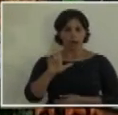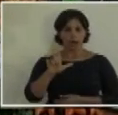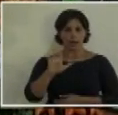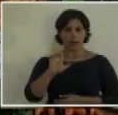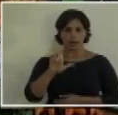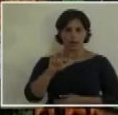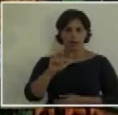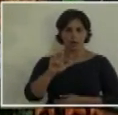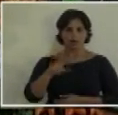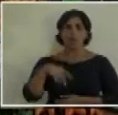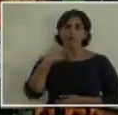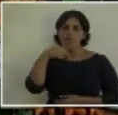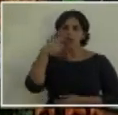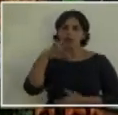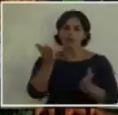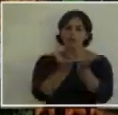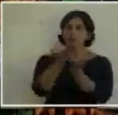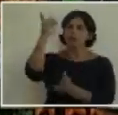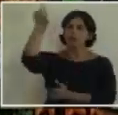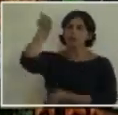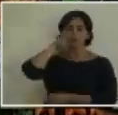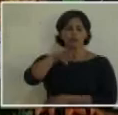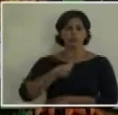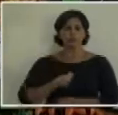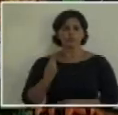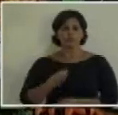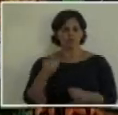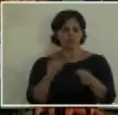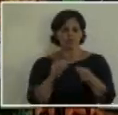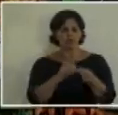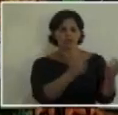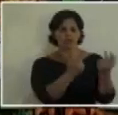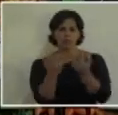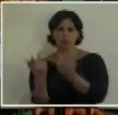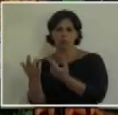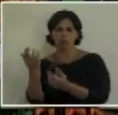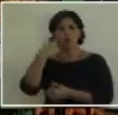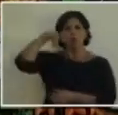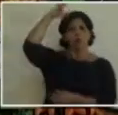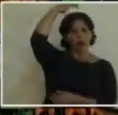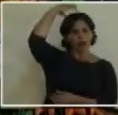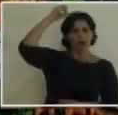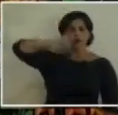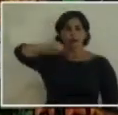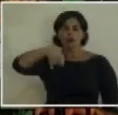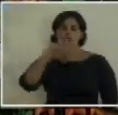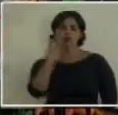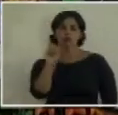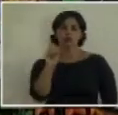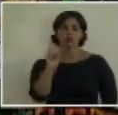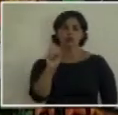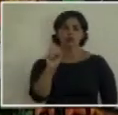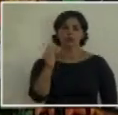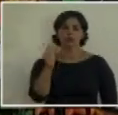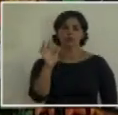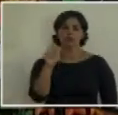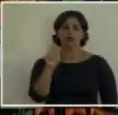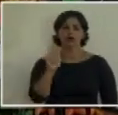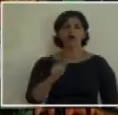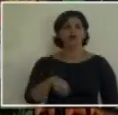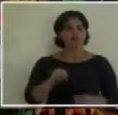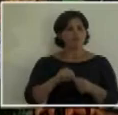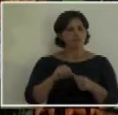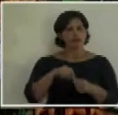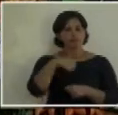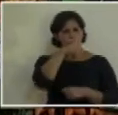mas eu não vou arredar o pé, eu não vou desistir, eu não vou parar. Meu irmão, você sabe o que Josafá fez? Ele se